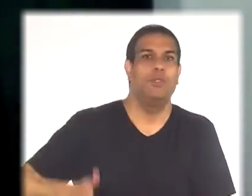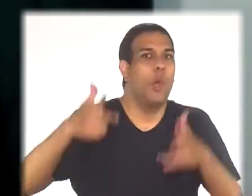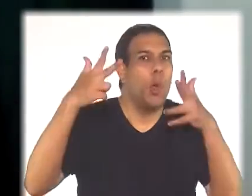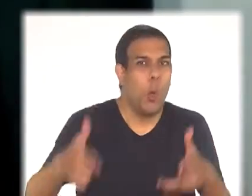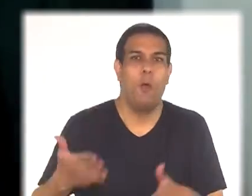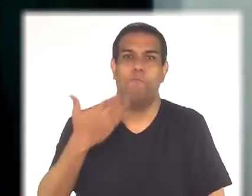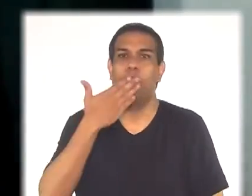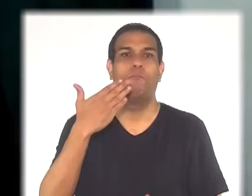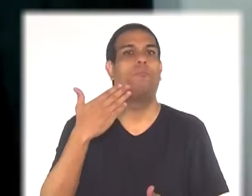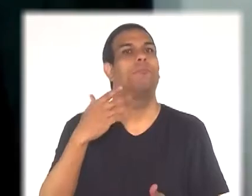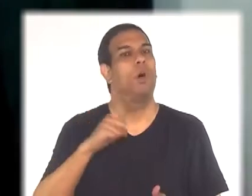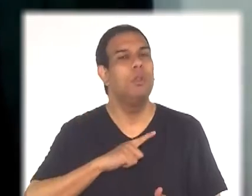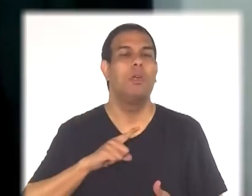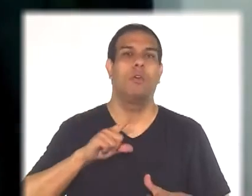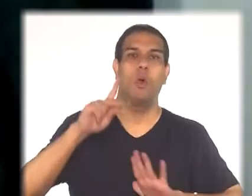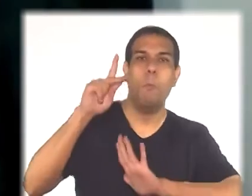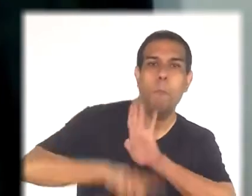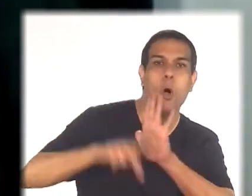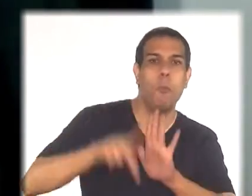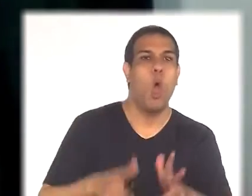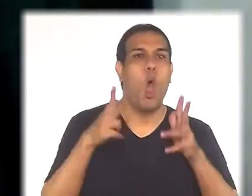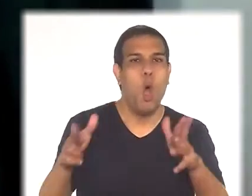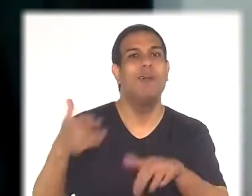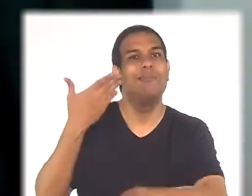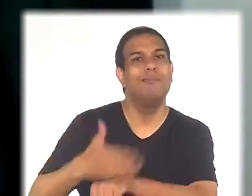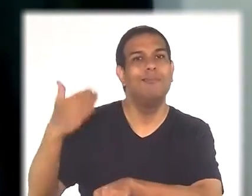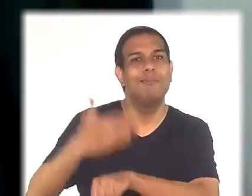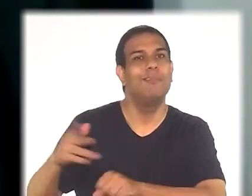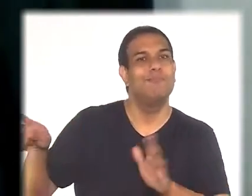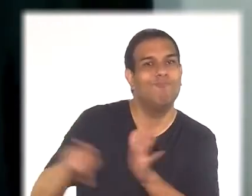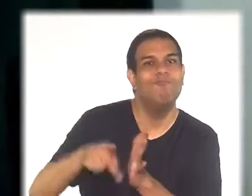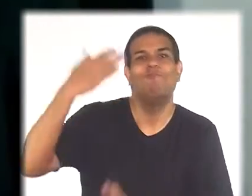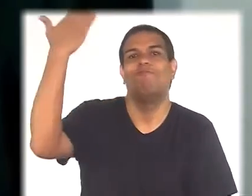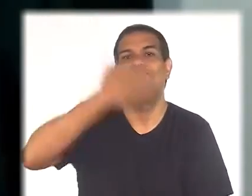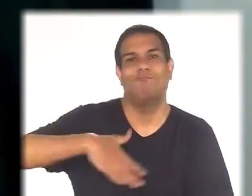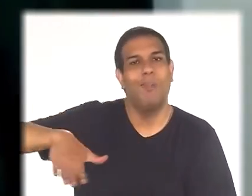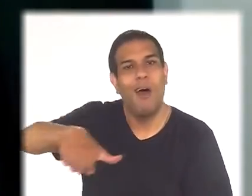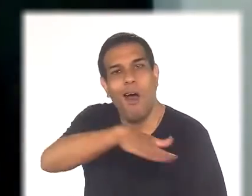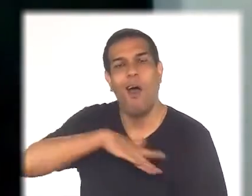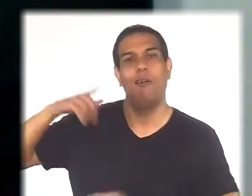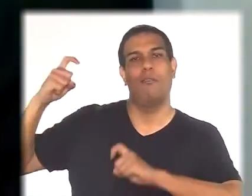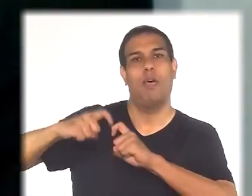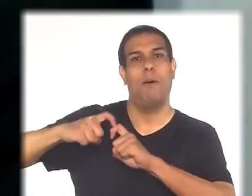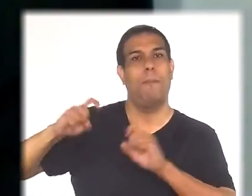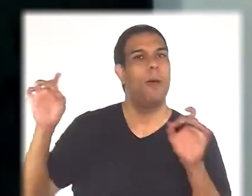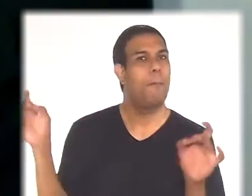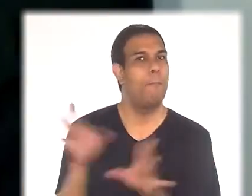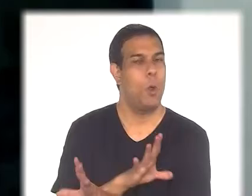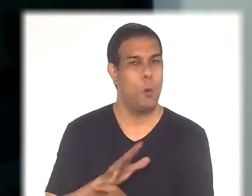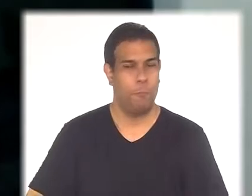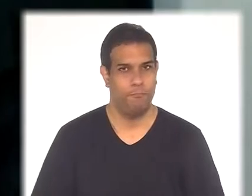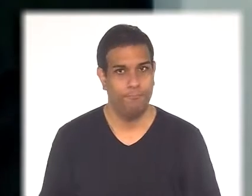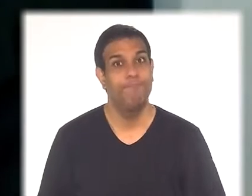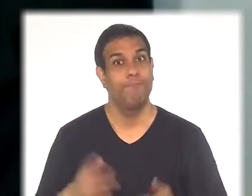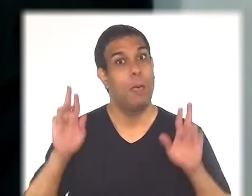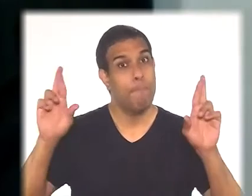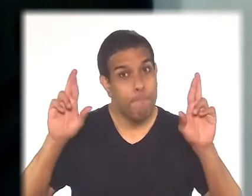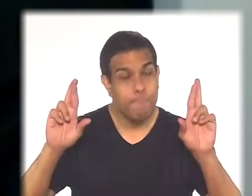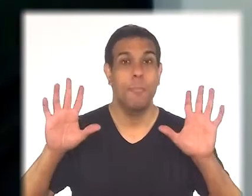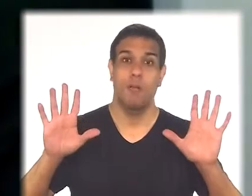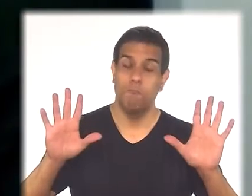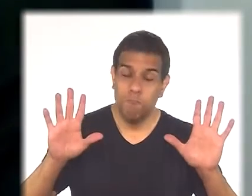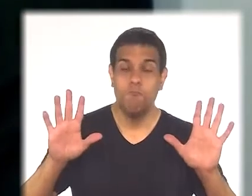segunda dose da mesma vacina ou no protocolo já testado cientificamente no estudo clínico, né?